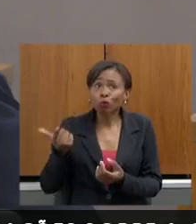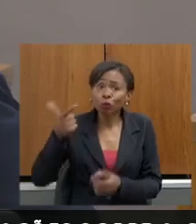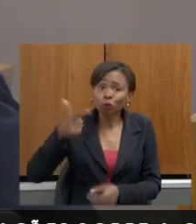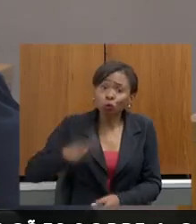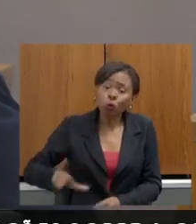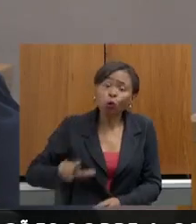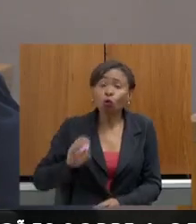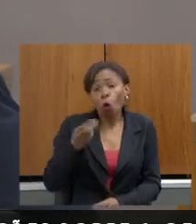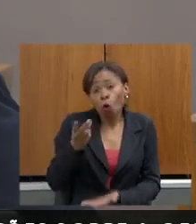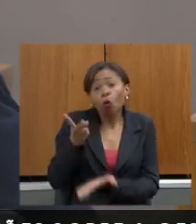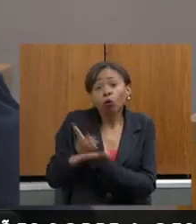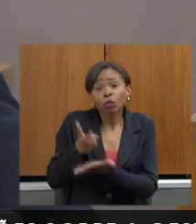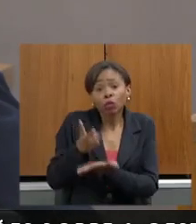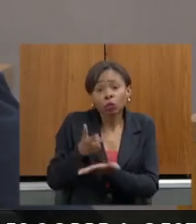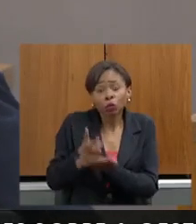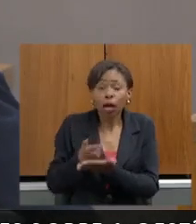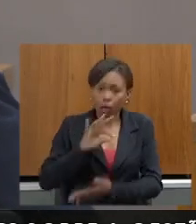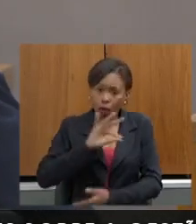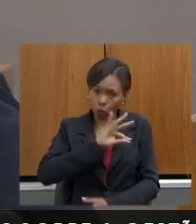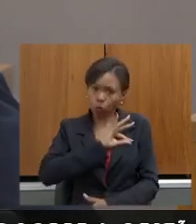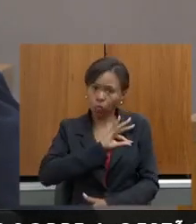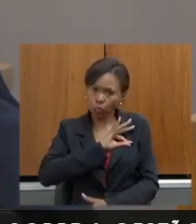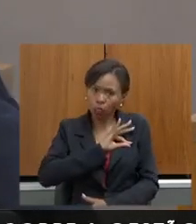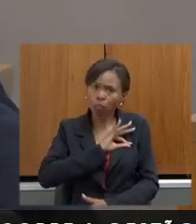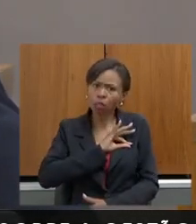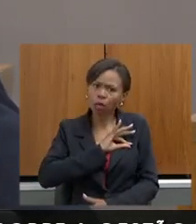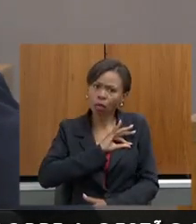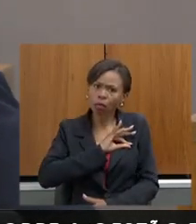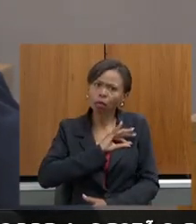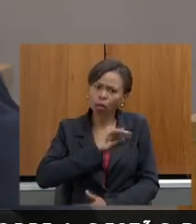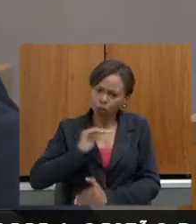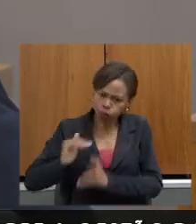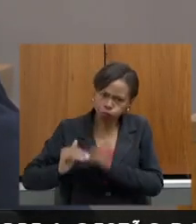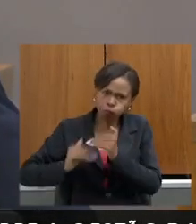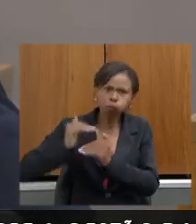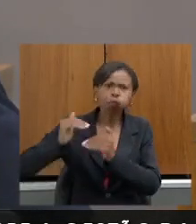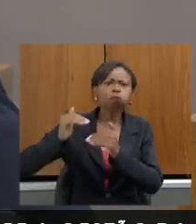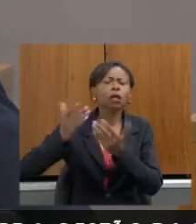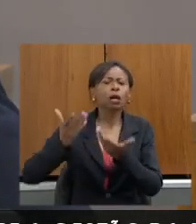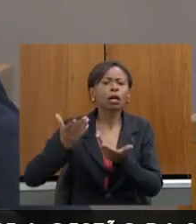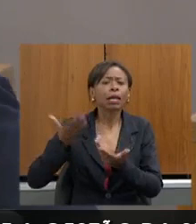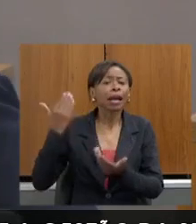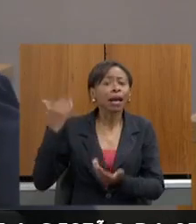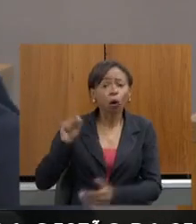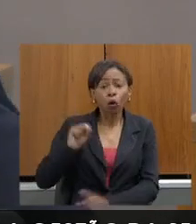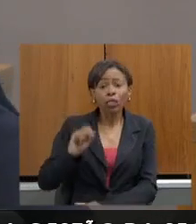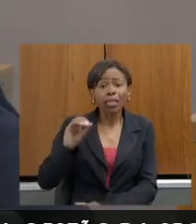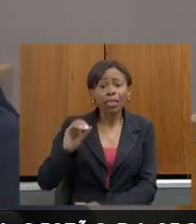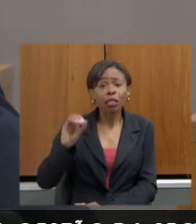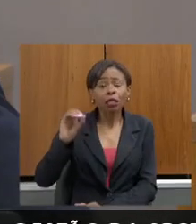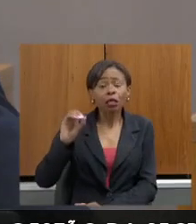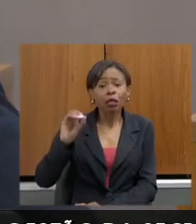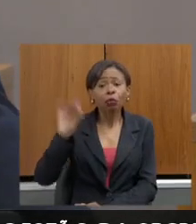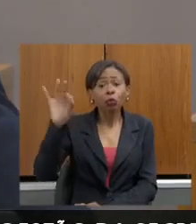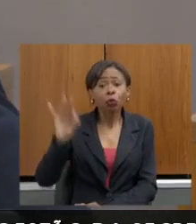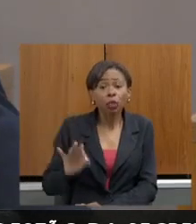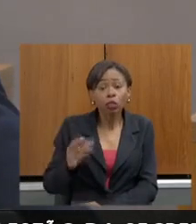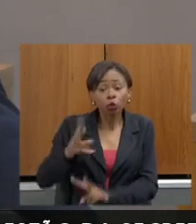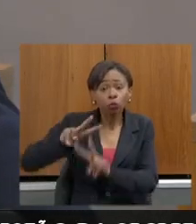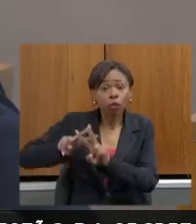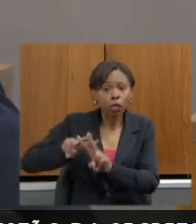continuidade do avanço da polícia aquela polícia cuidava oitenta por cento dos presos em Minas Gerais não existe mais